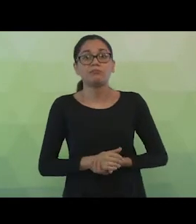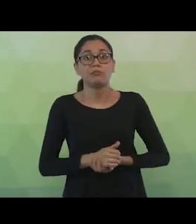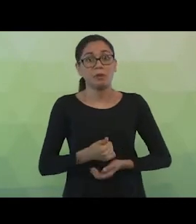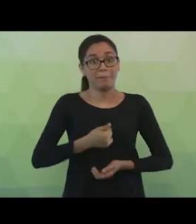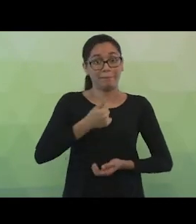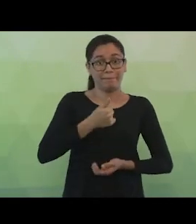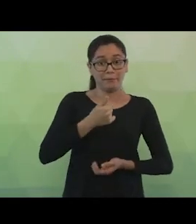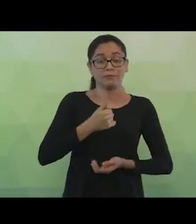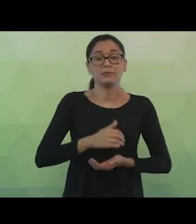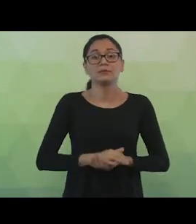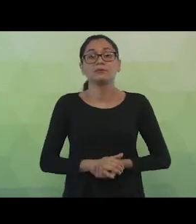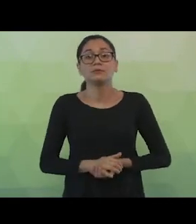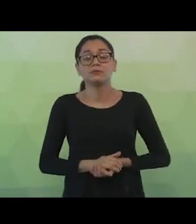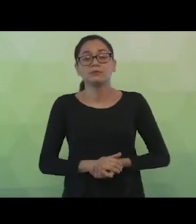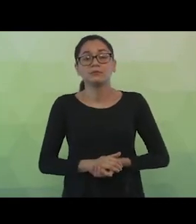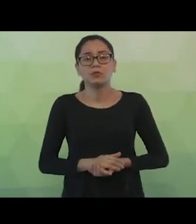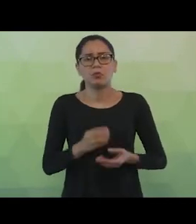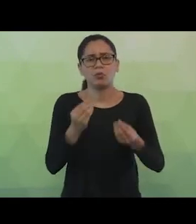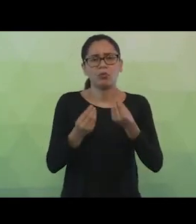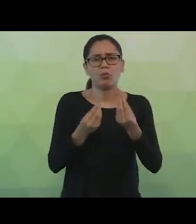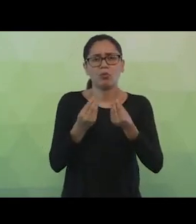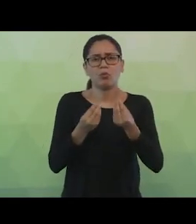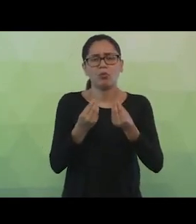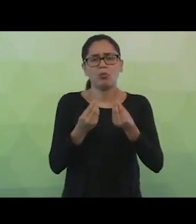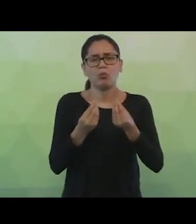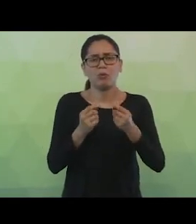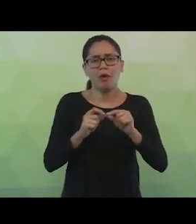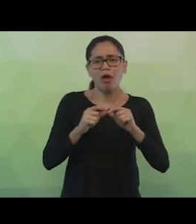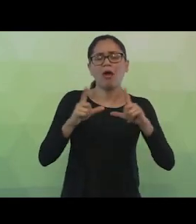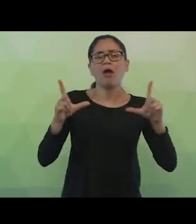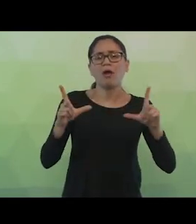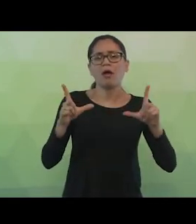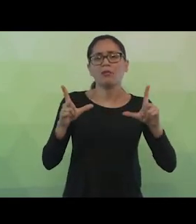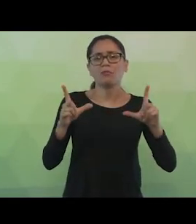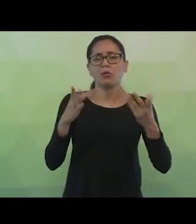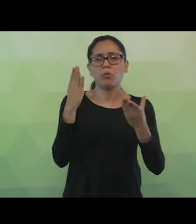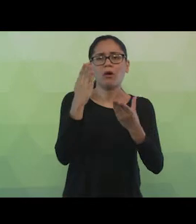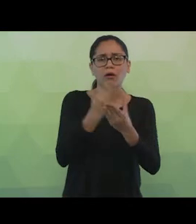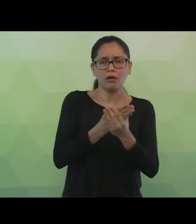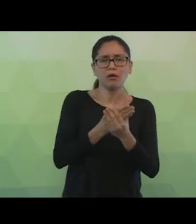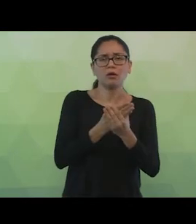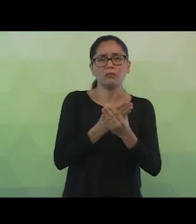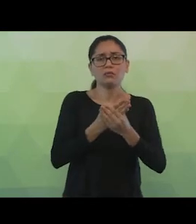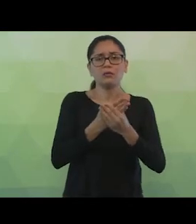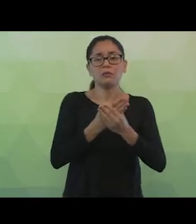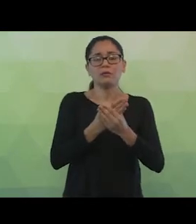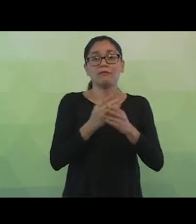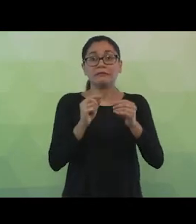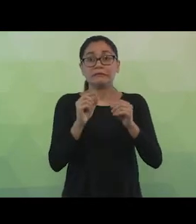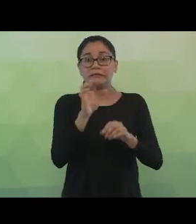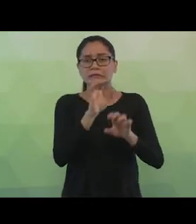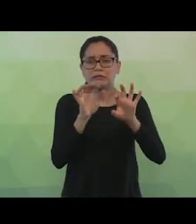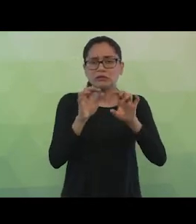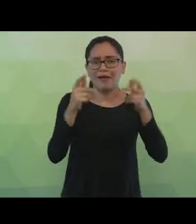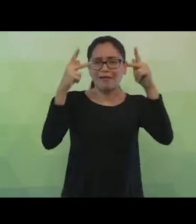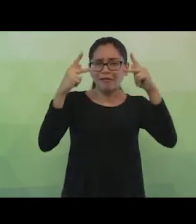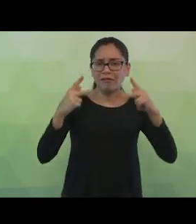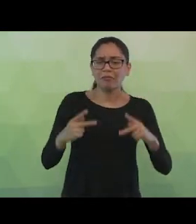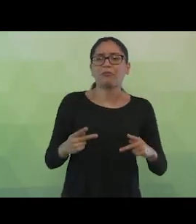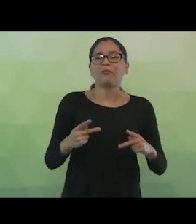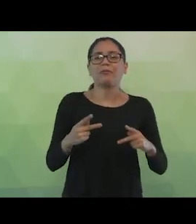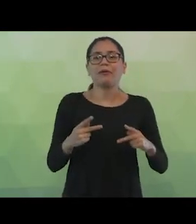Primeiro, vamos ver como abrir um novo arquivo fonte para que possamos digitar nossos programas. Para